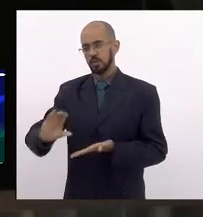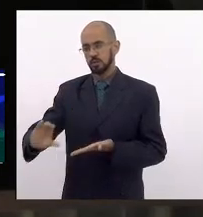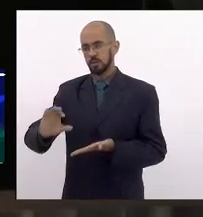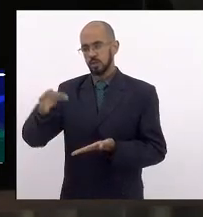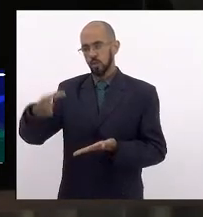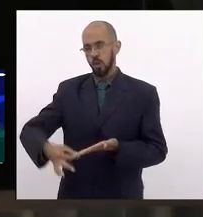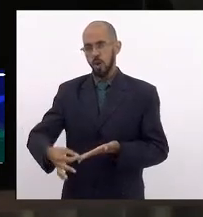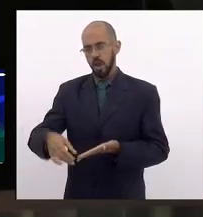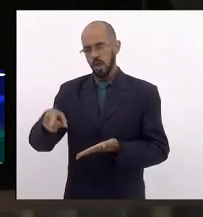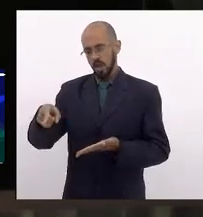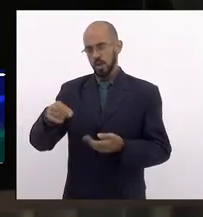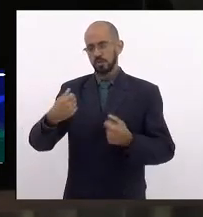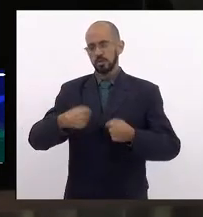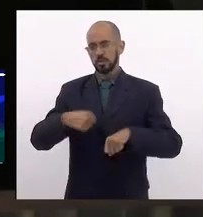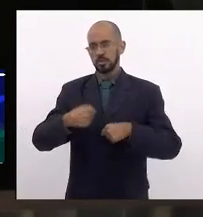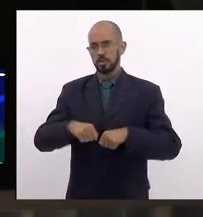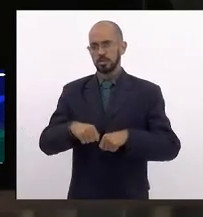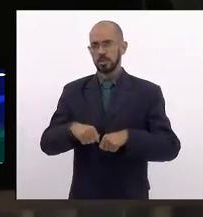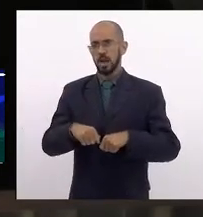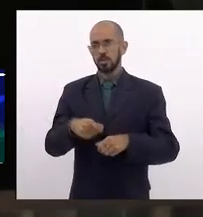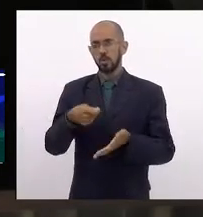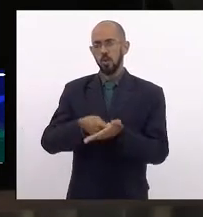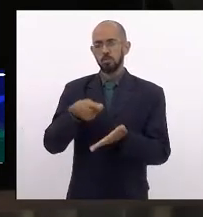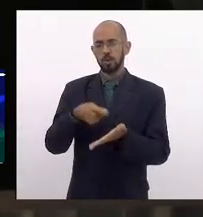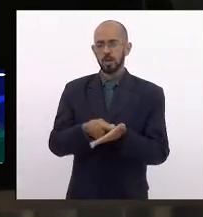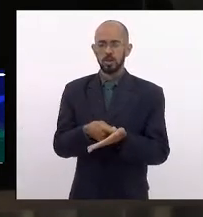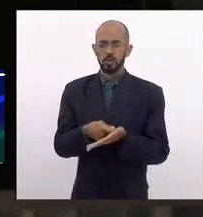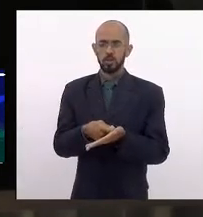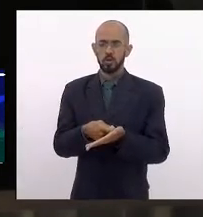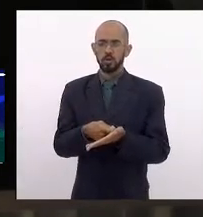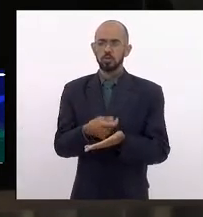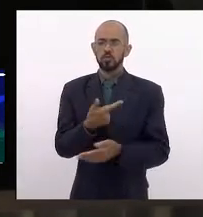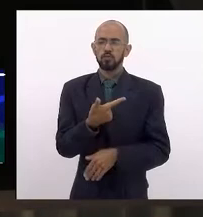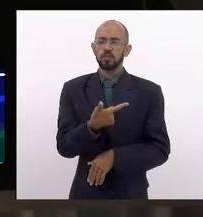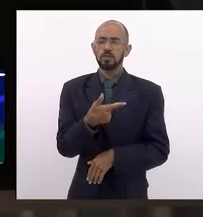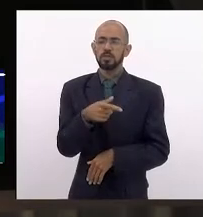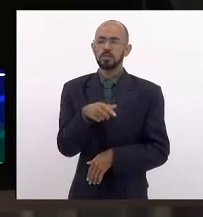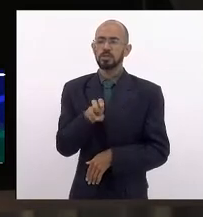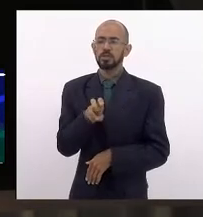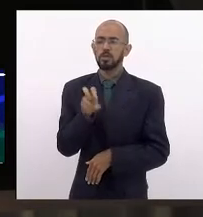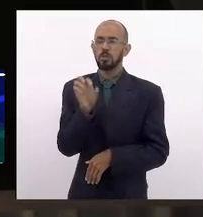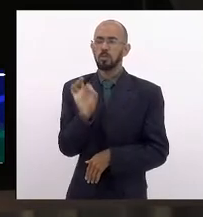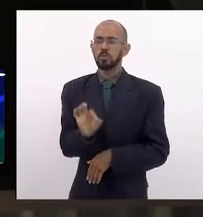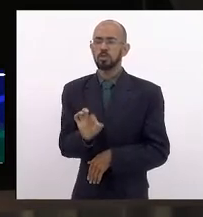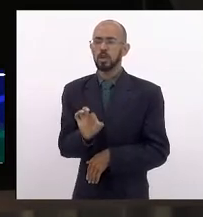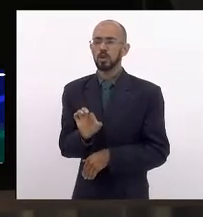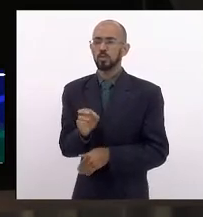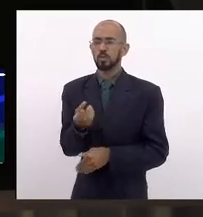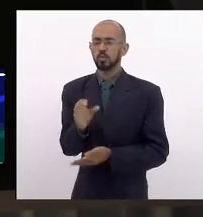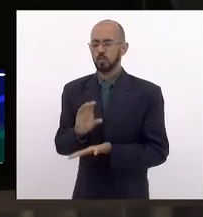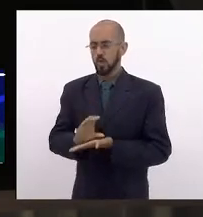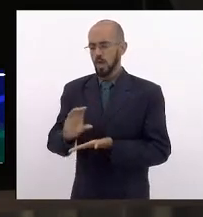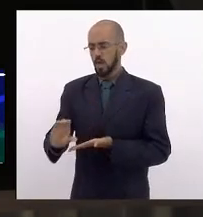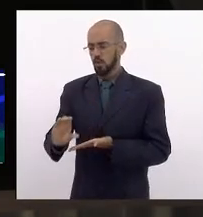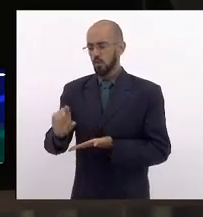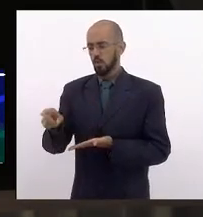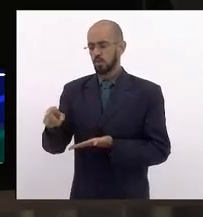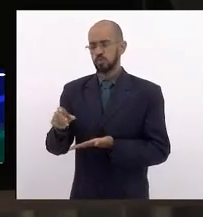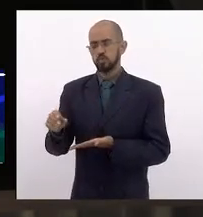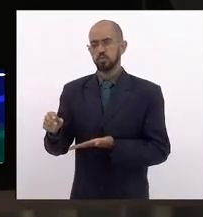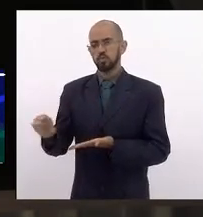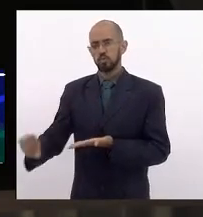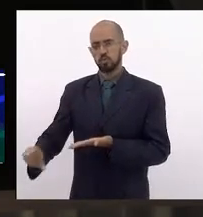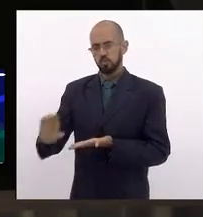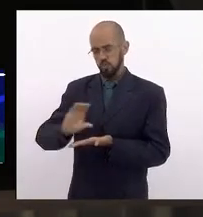correto necessário e obrigatório de 25 porcento dos recursos são provenientes